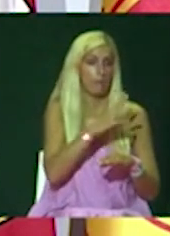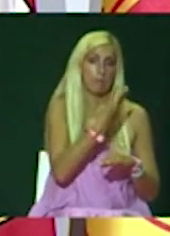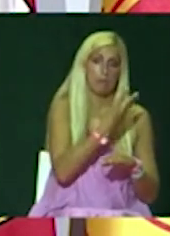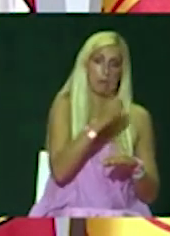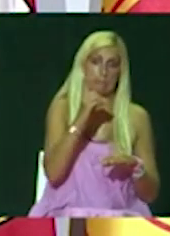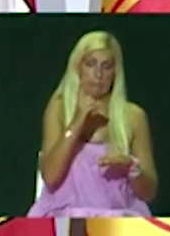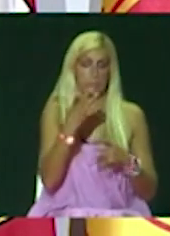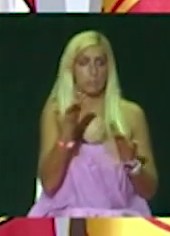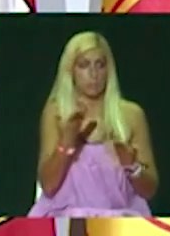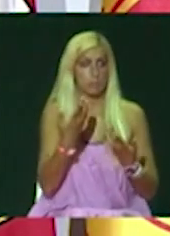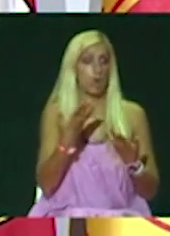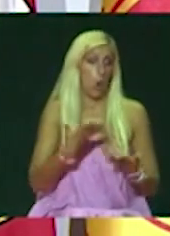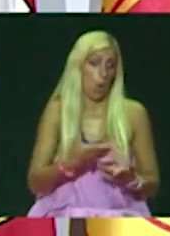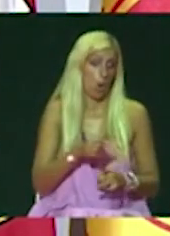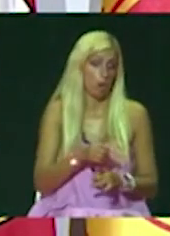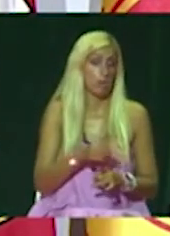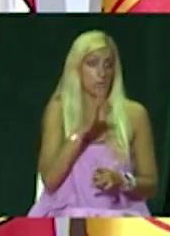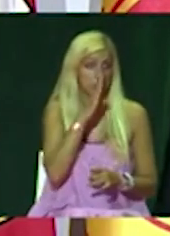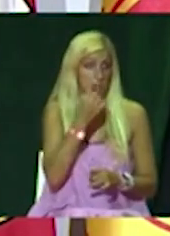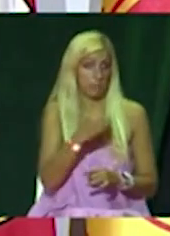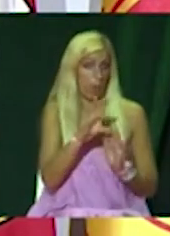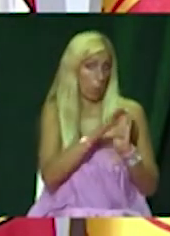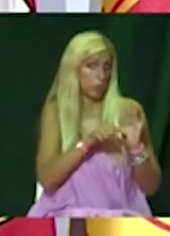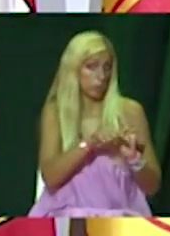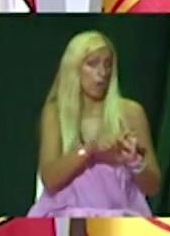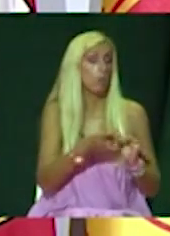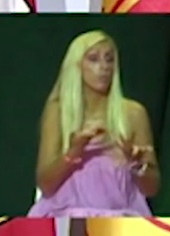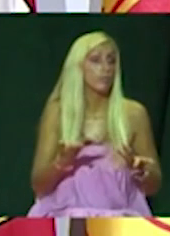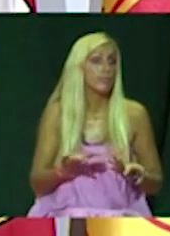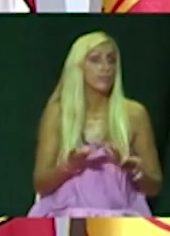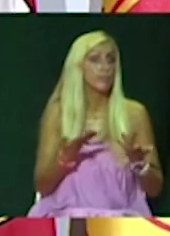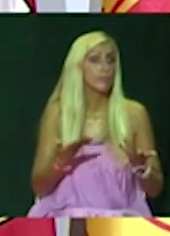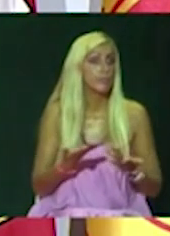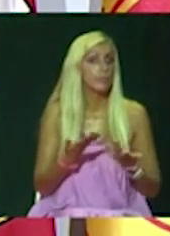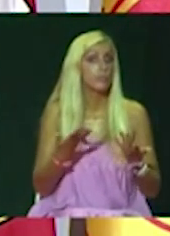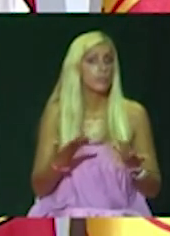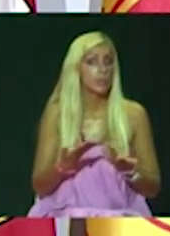anos e que atualmente estiverem na condição